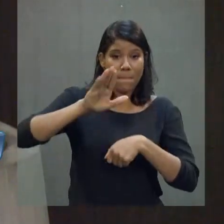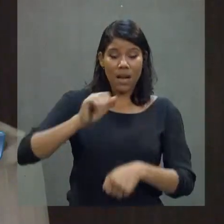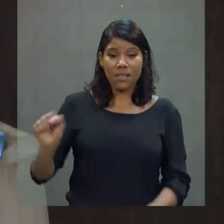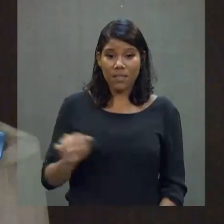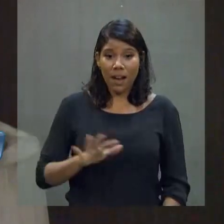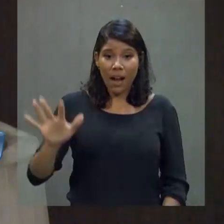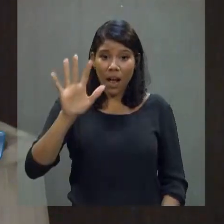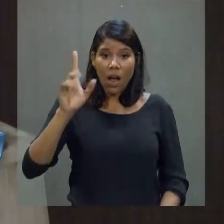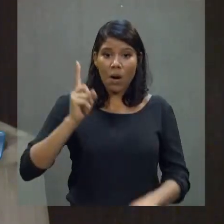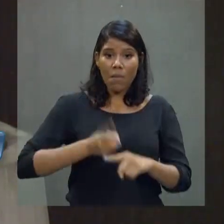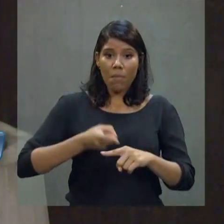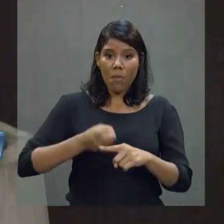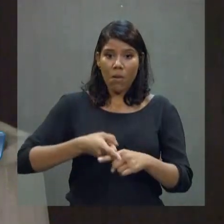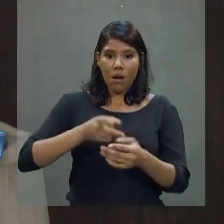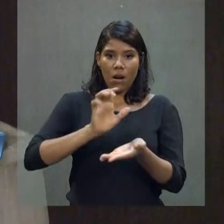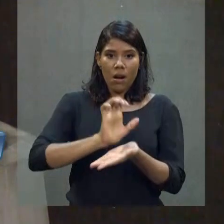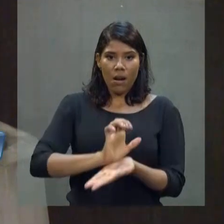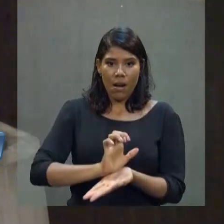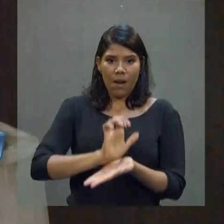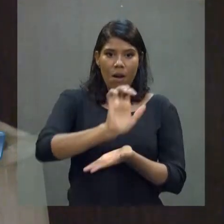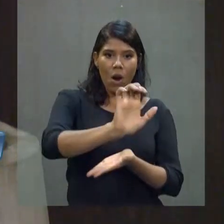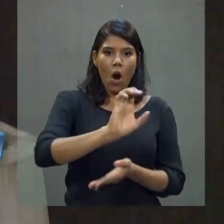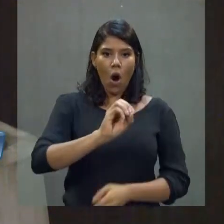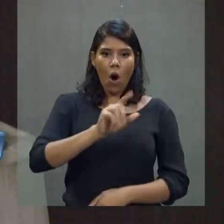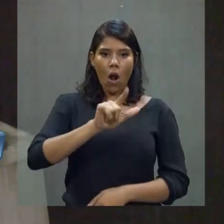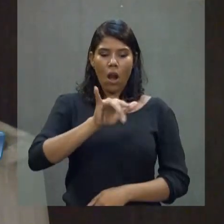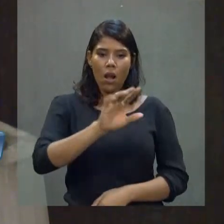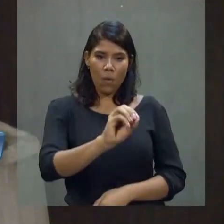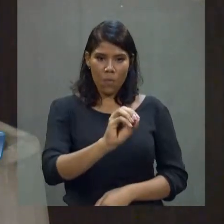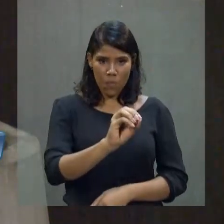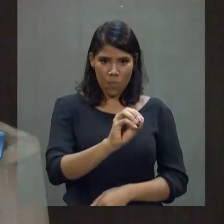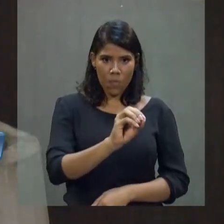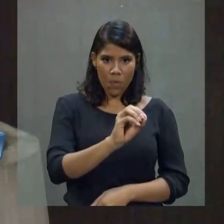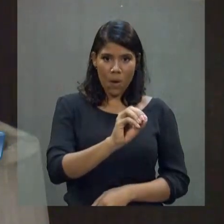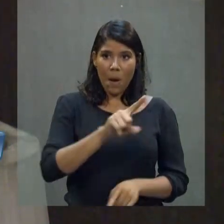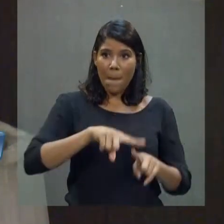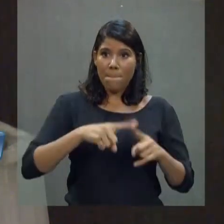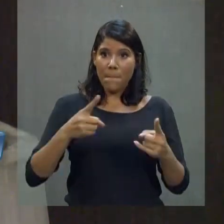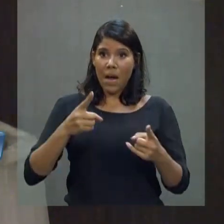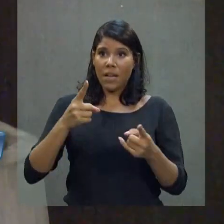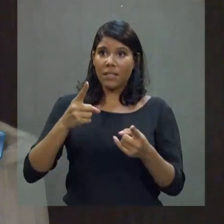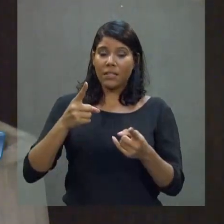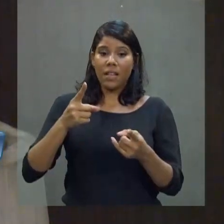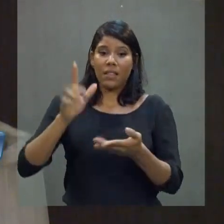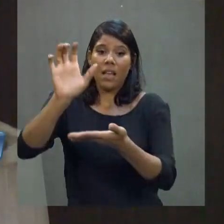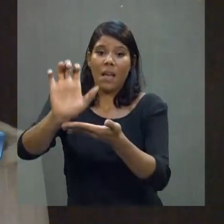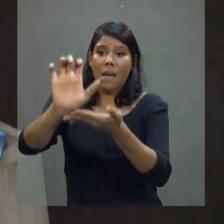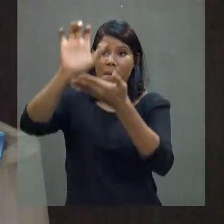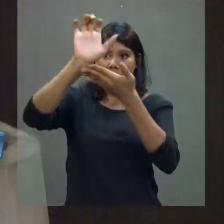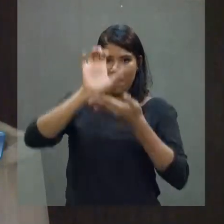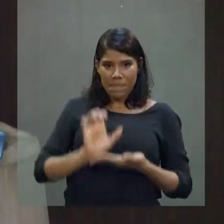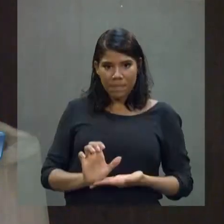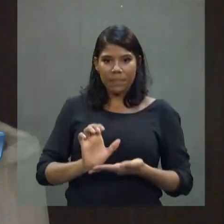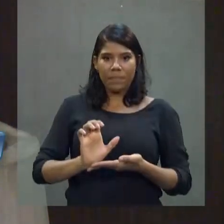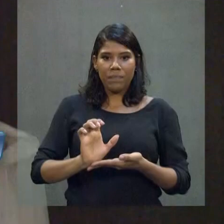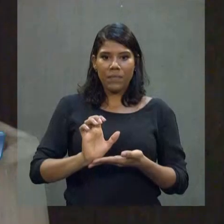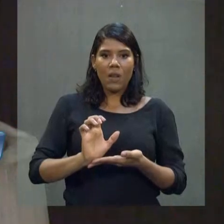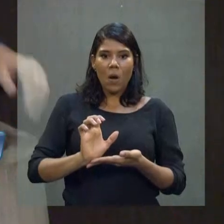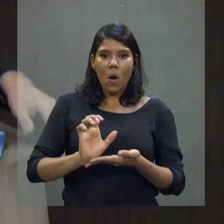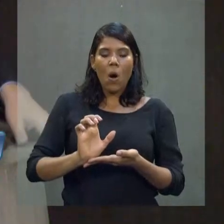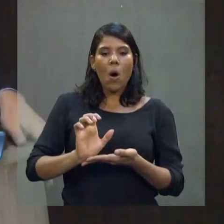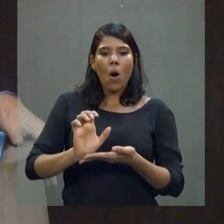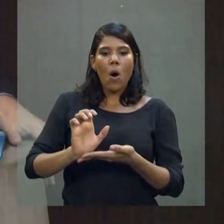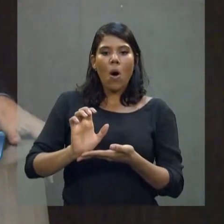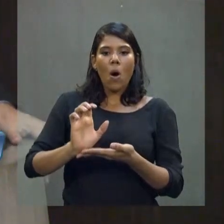está exportando óleo cru e está importando gasolina refinada, combustível refinado.